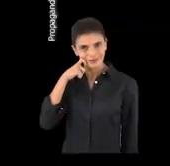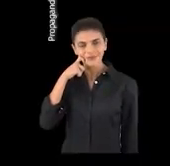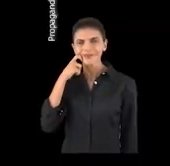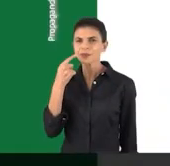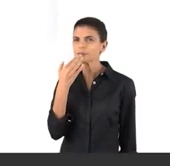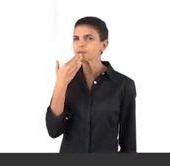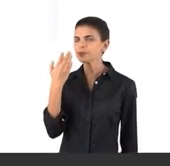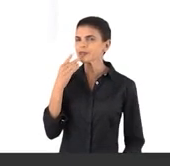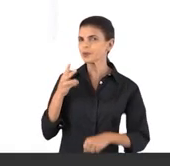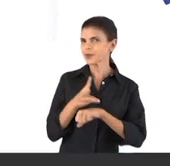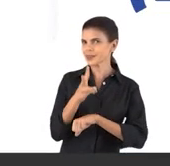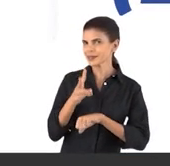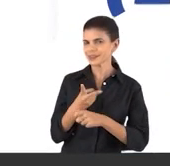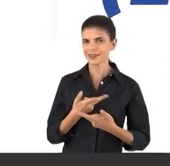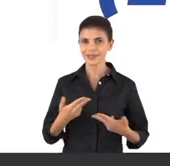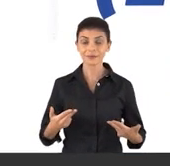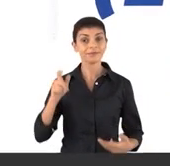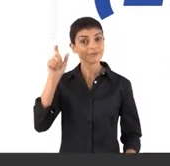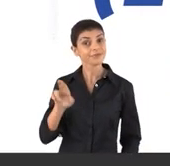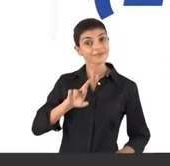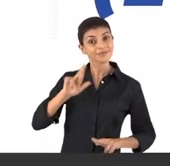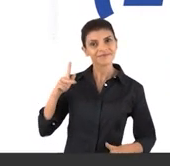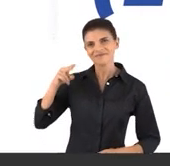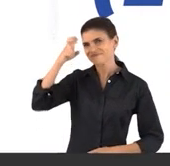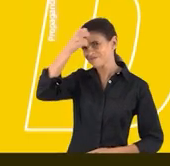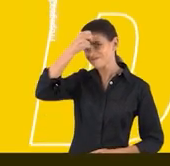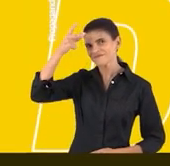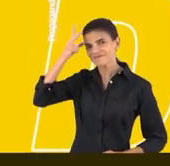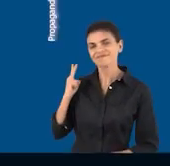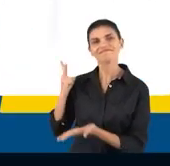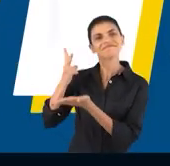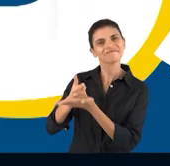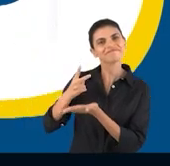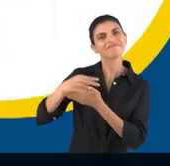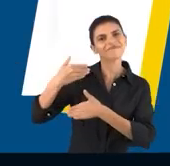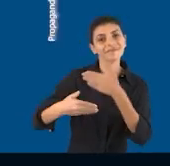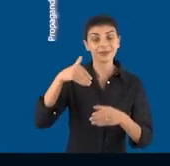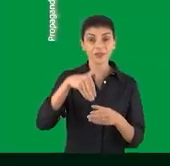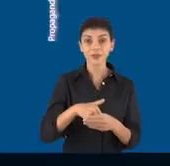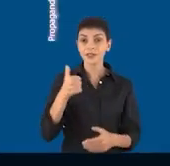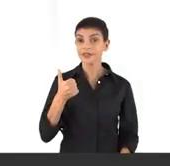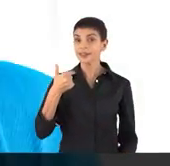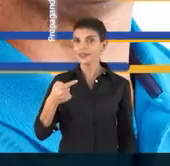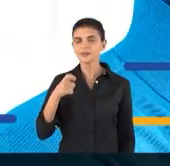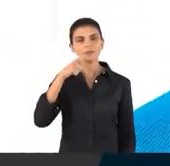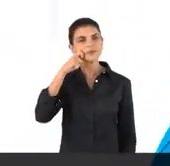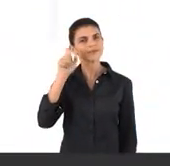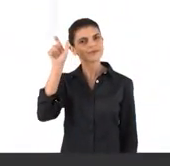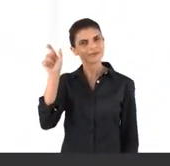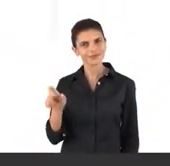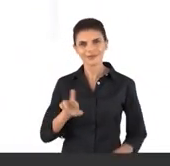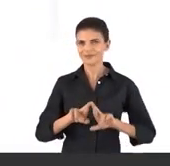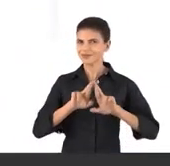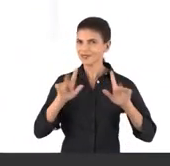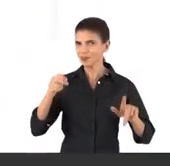conheça melhor o plano de governo de Luiz é só pedir pelo Zap pode